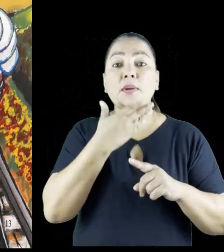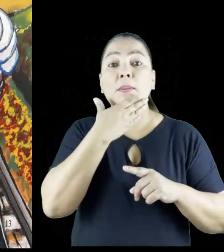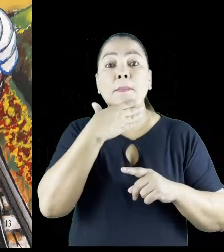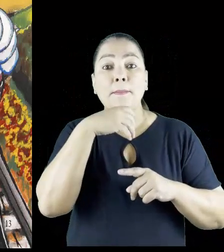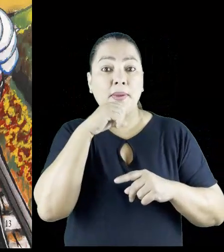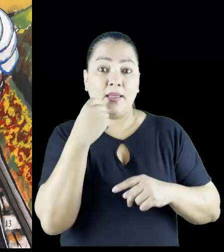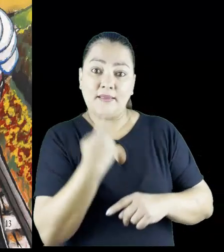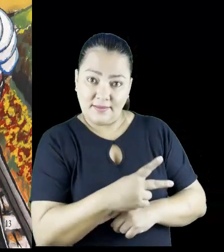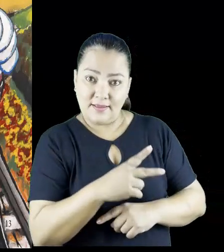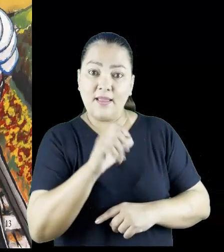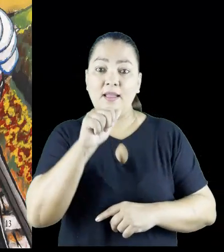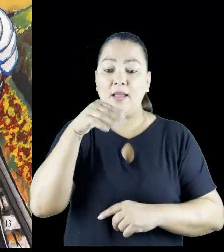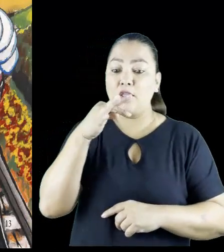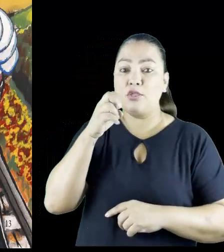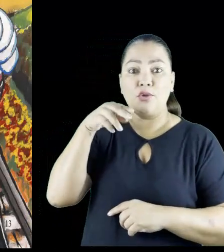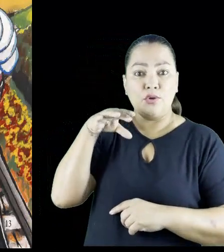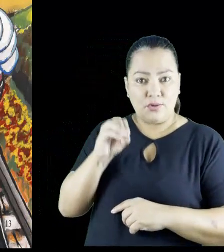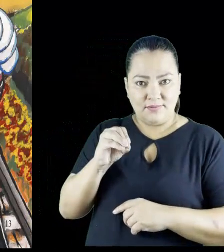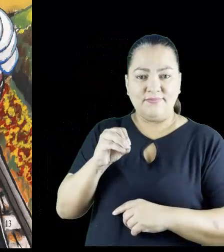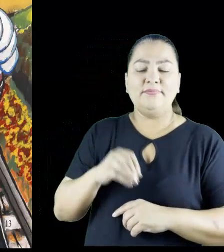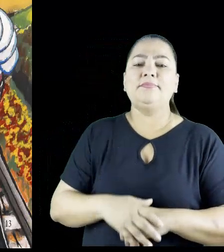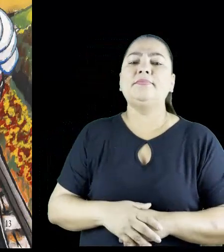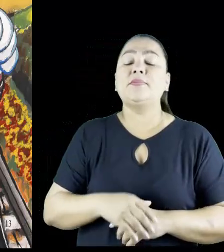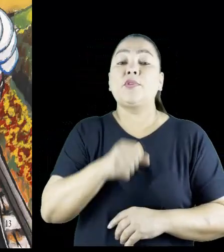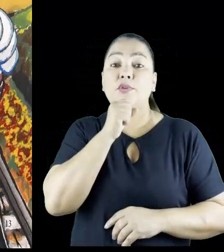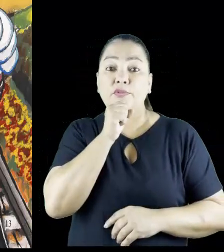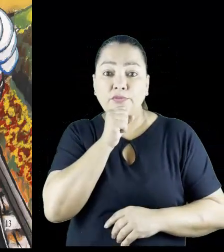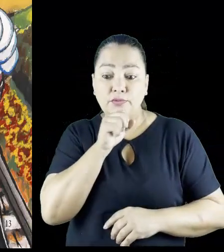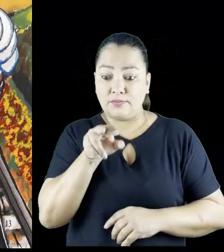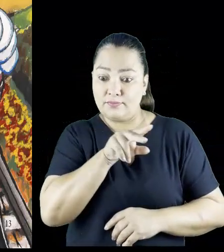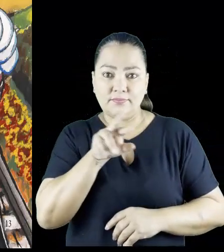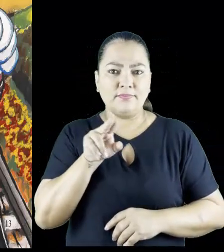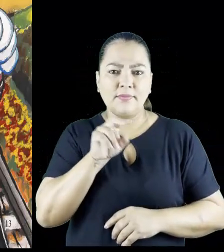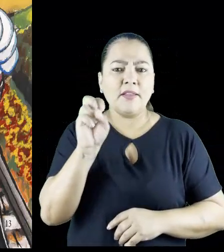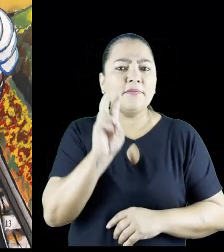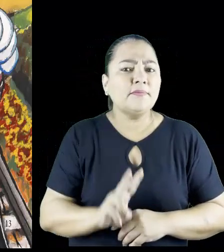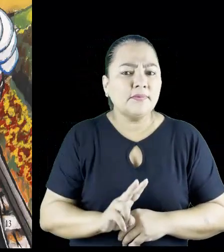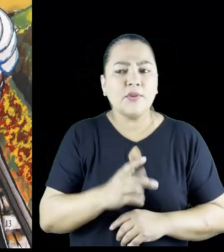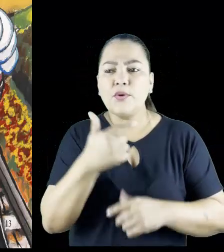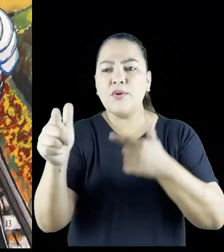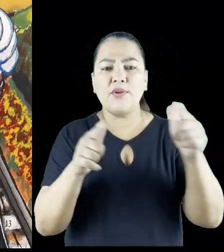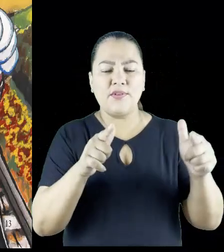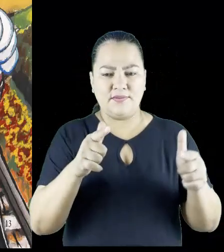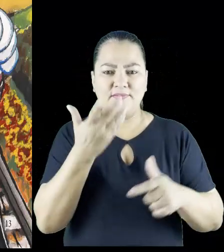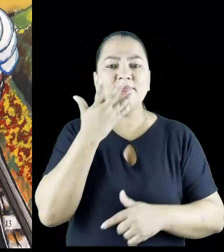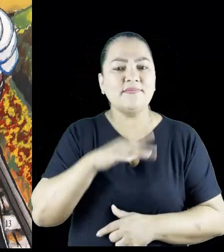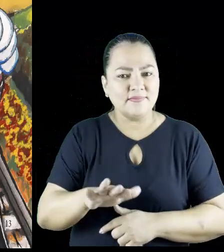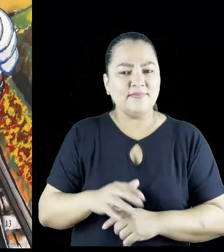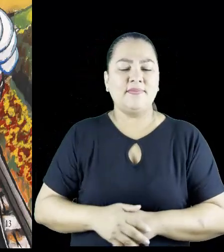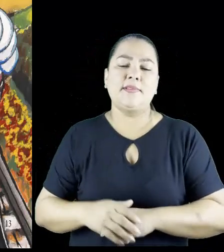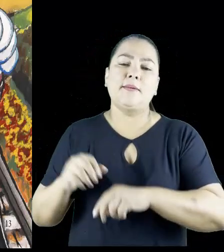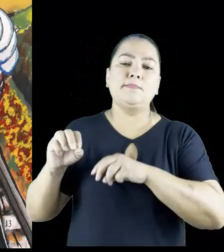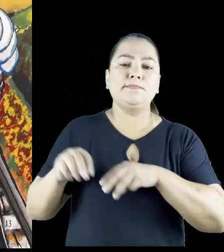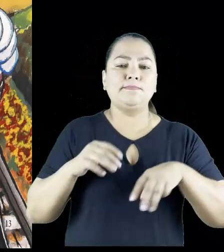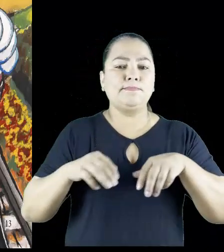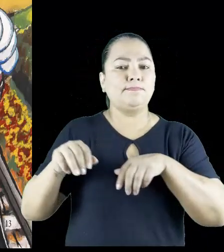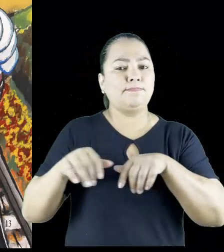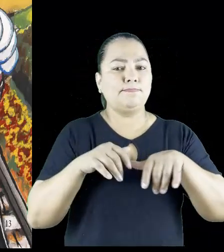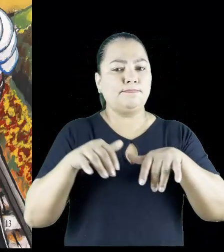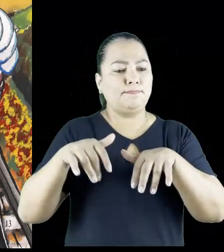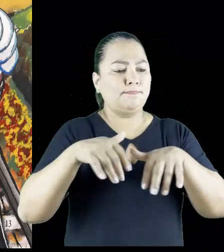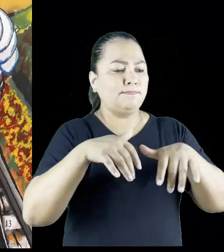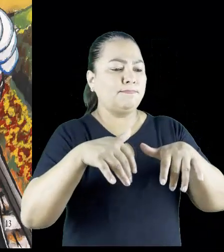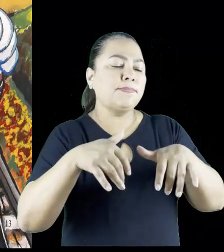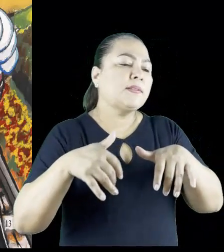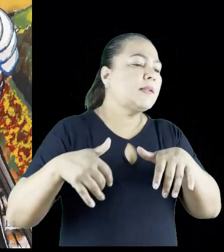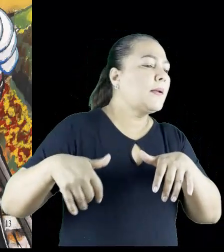conta do seu pai, Antônio Cotó. Eu, Voneno, os irmãos venezuelanos e as outras crianças fomos